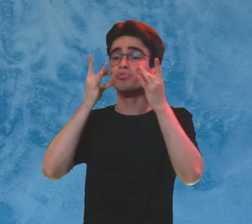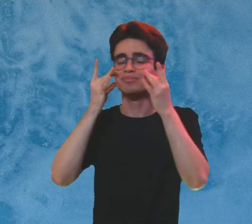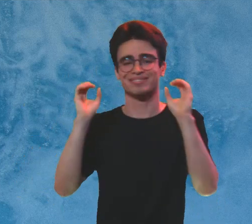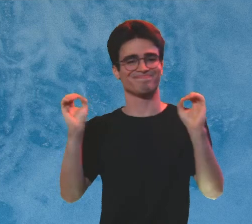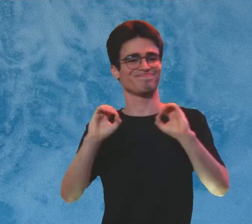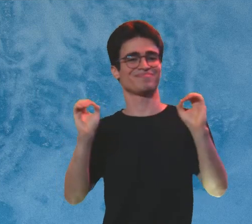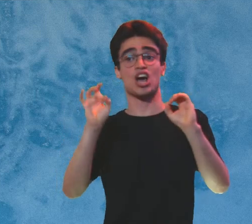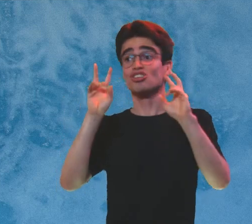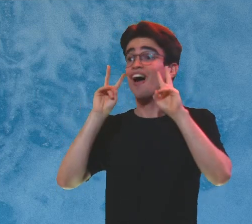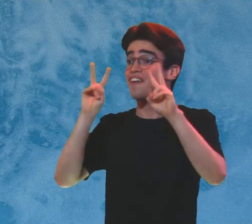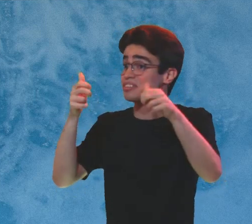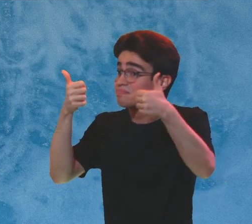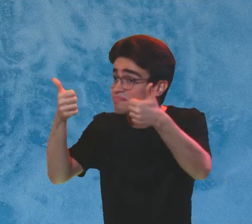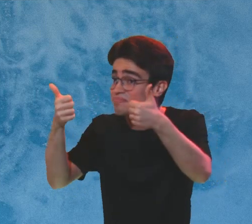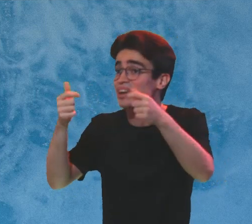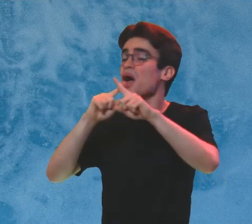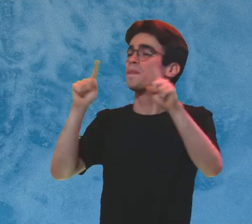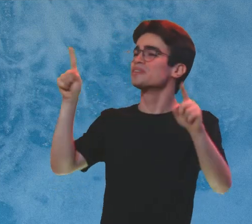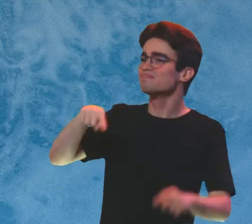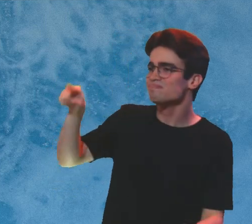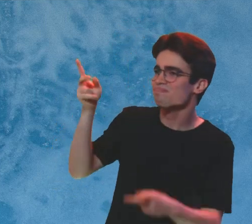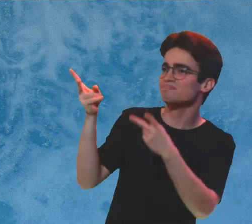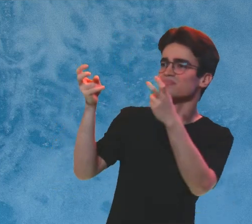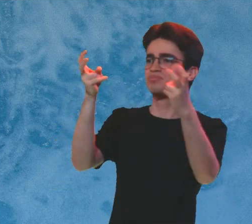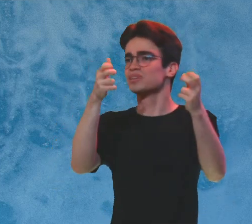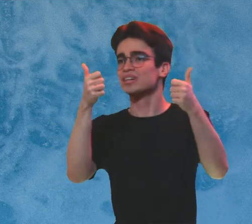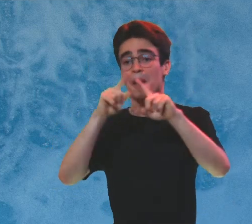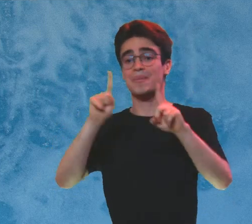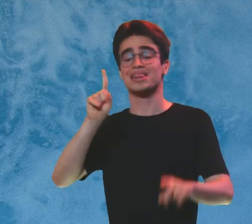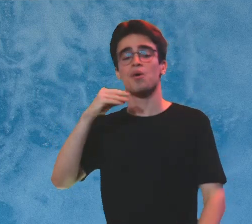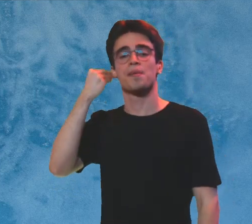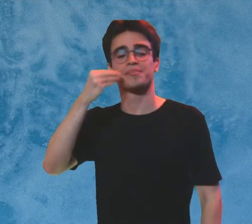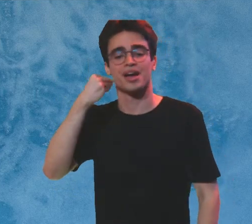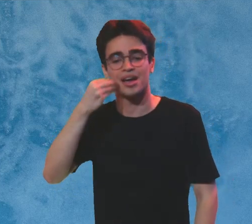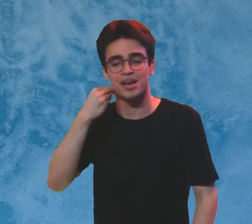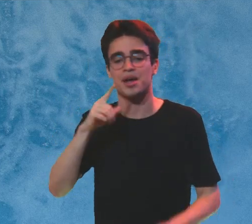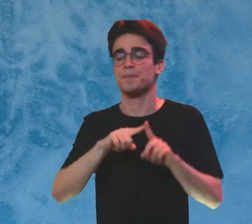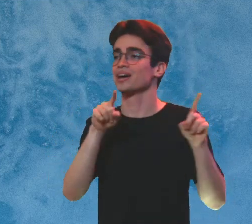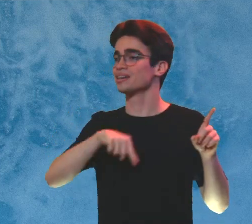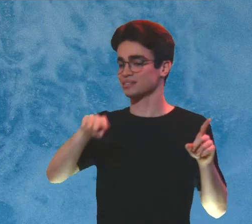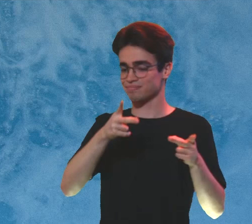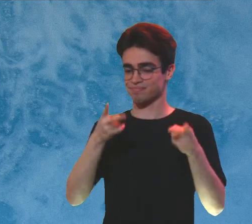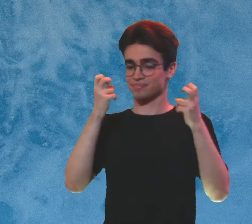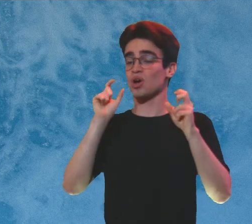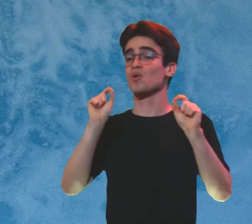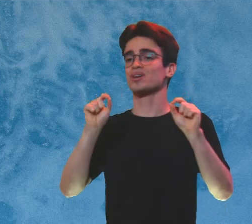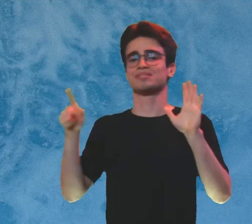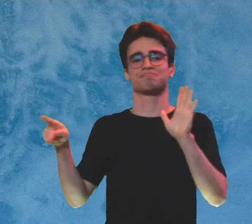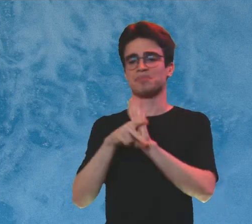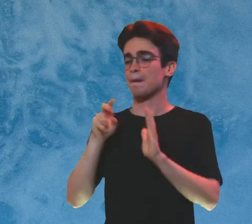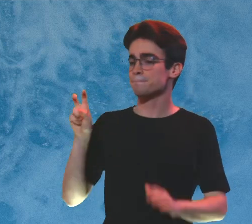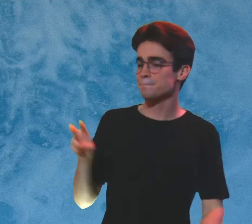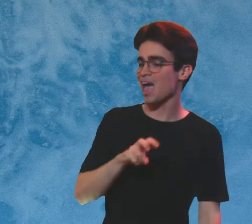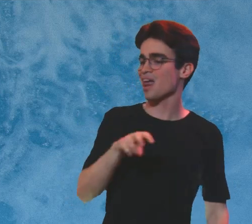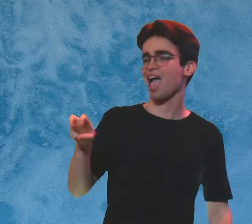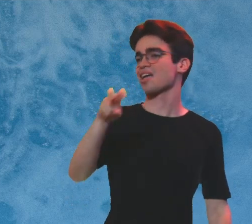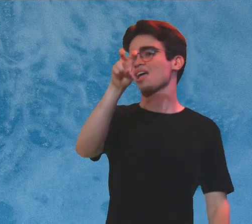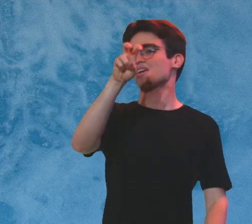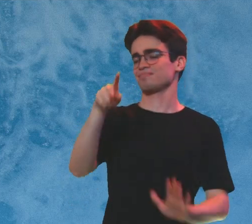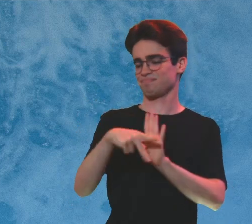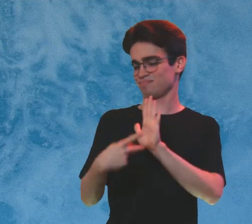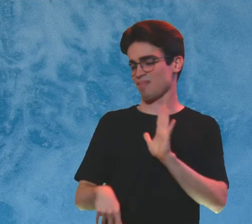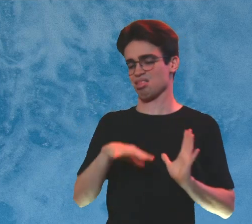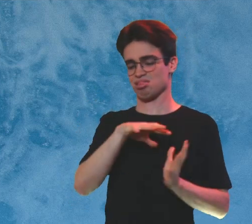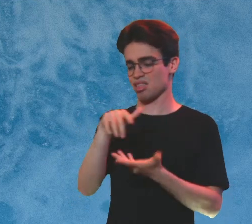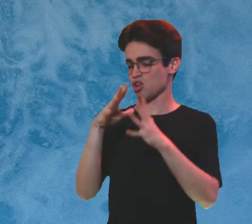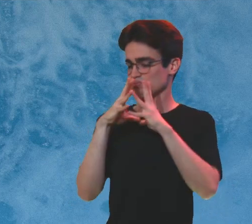de longe e de longe o saudaram, reconhecendo que eram estrangeiros e peregrinos na terra. Os que assim falam mostram que